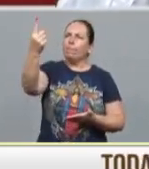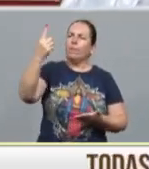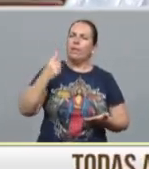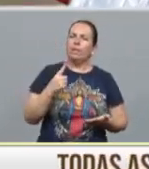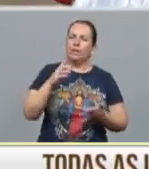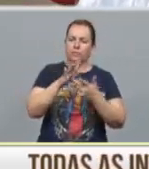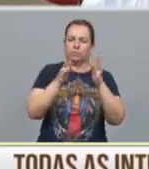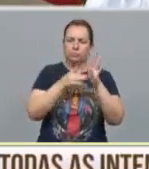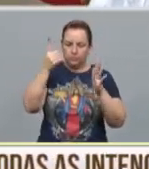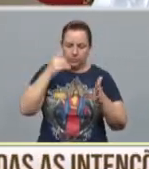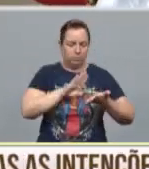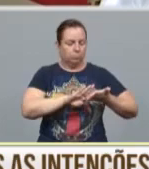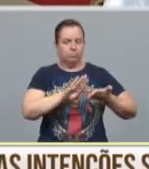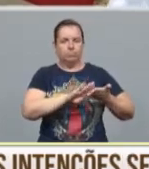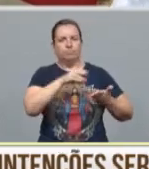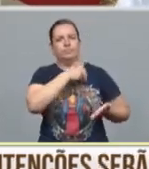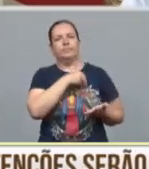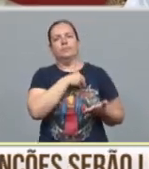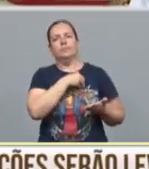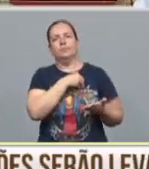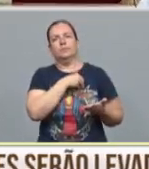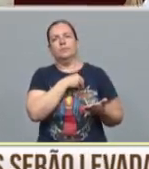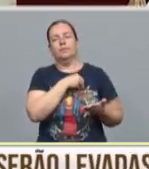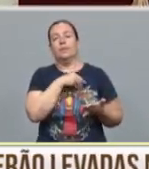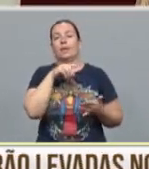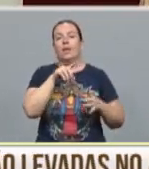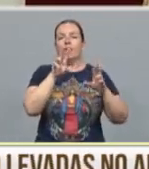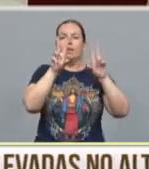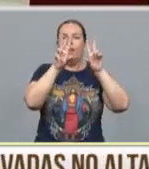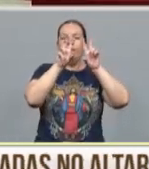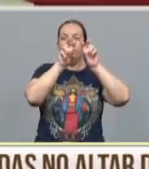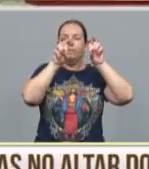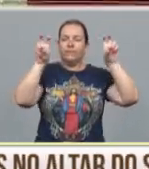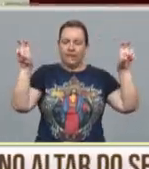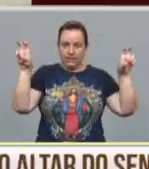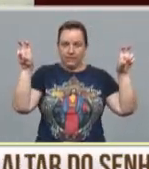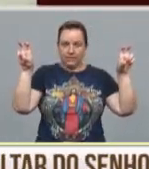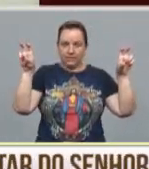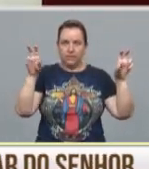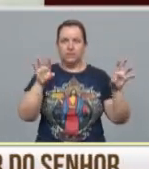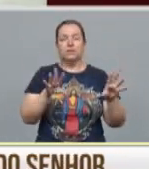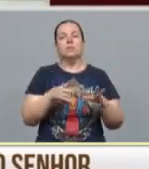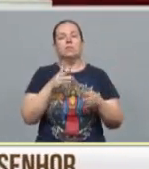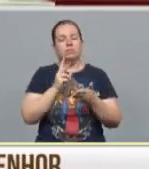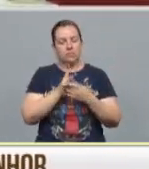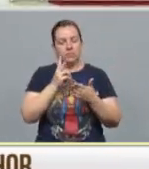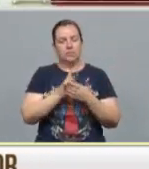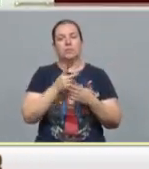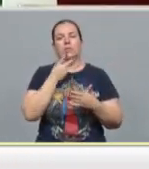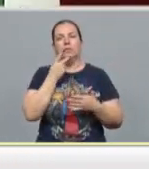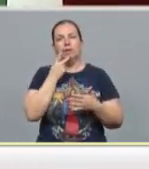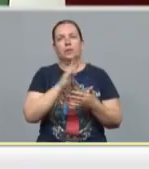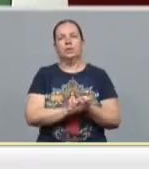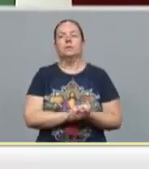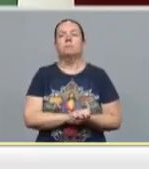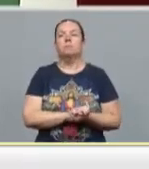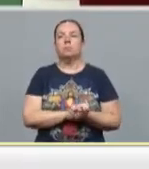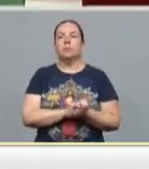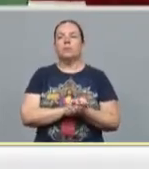tirar o pecado. Esta frase que nós repetimos muitas vezes na missa e não nos damos conta: